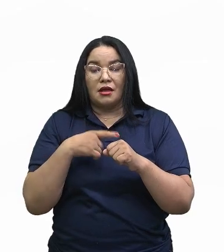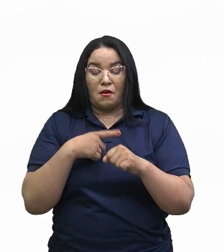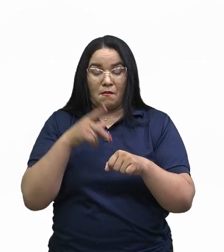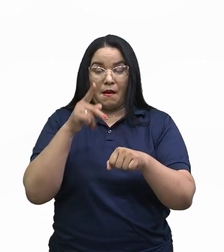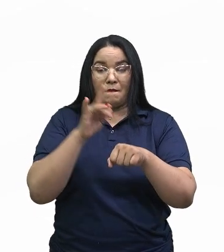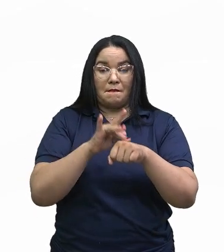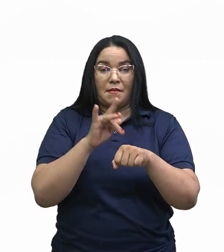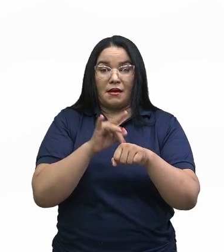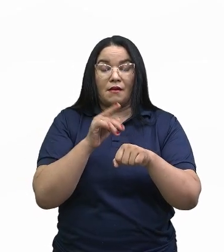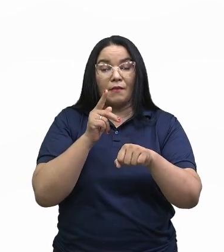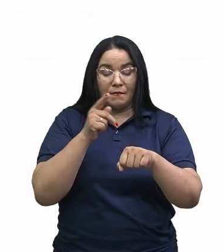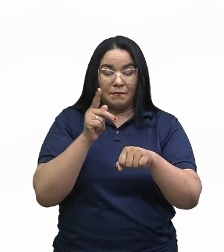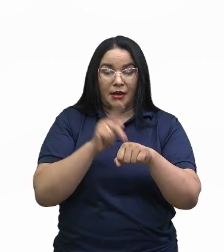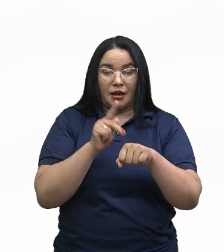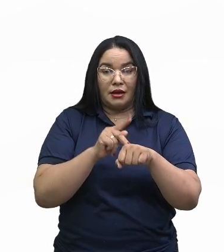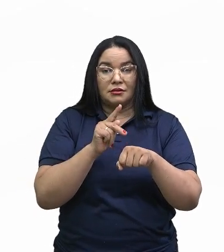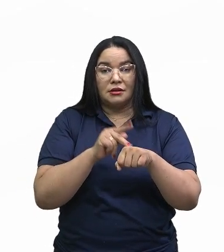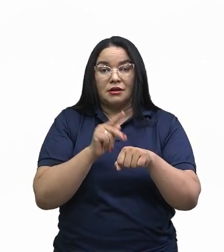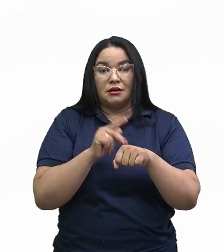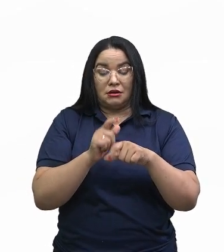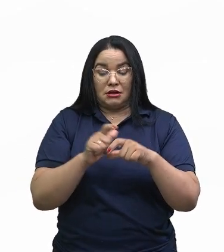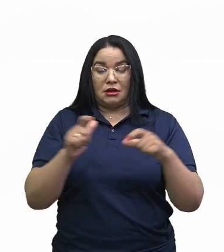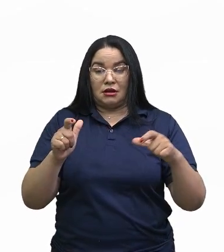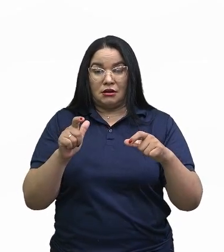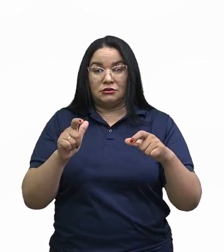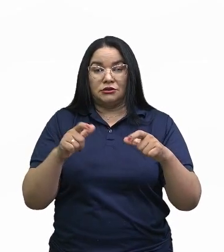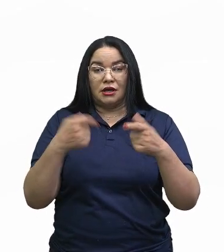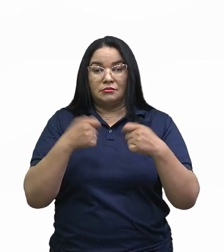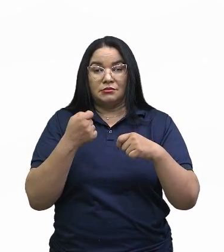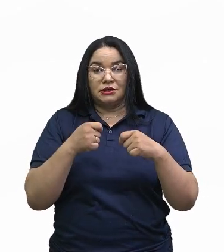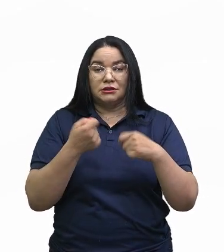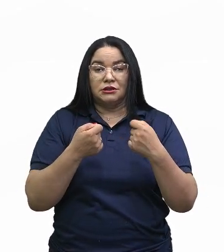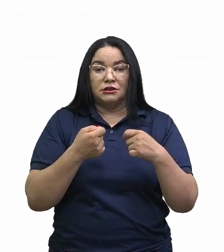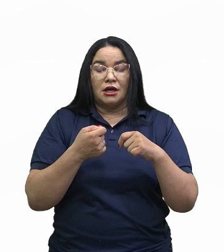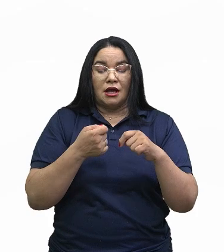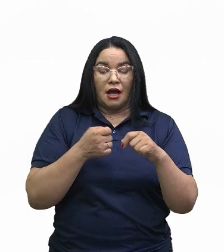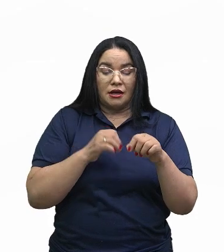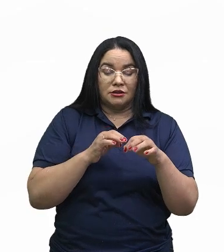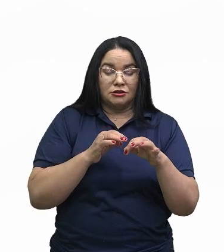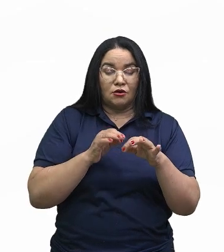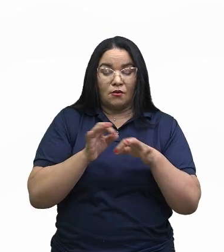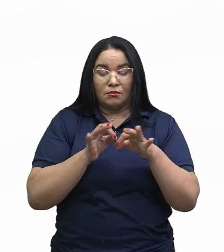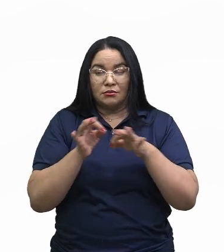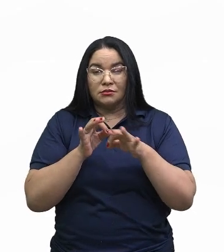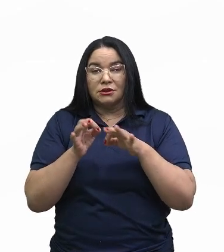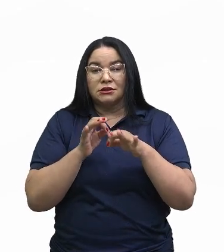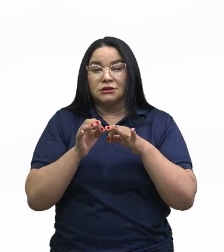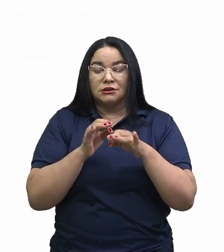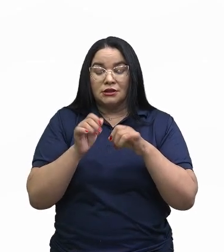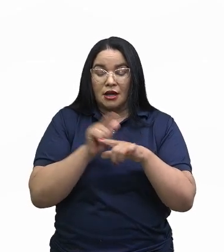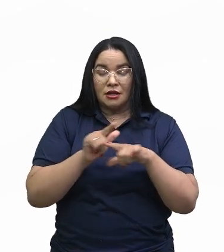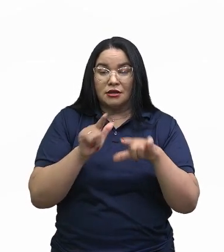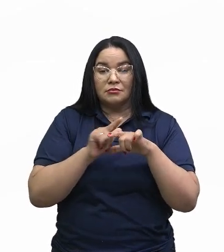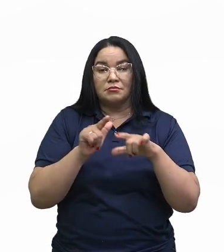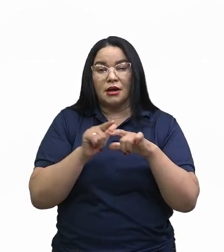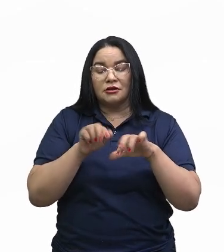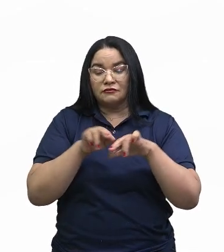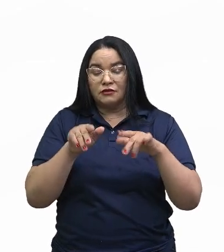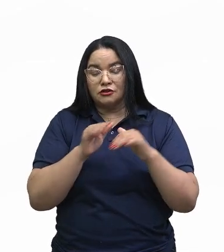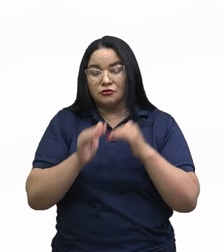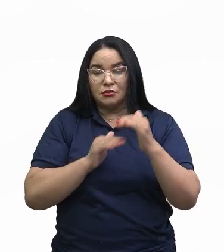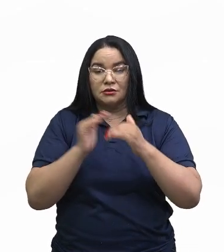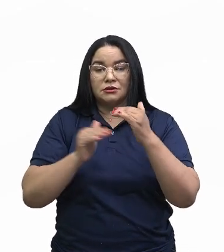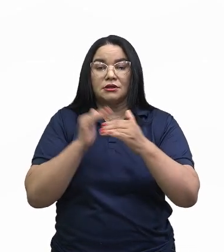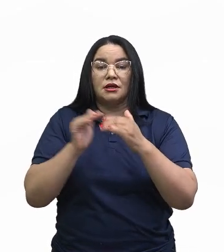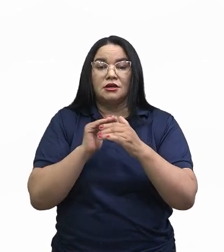que é rústica para poder passar por todo um tratamento, tá bom? Mas continuando, a mineração ela